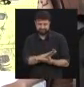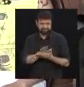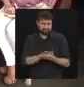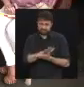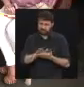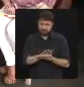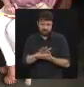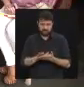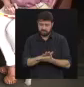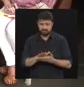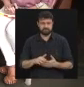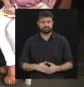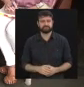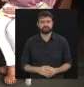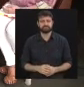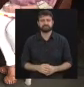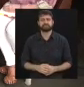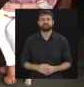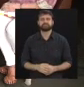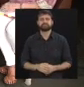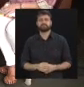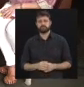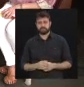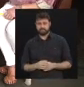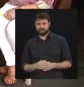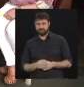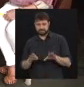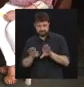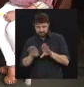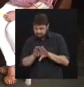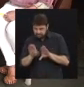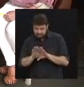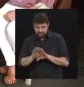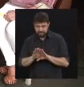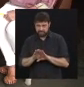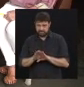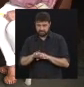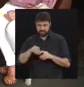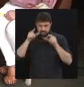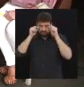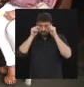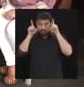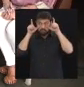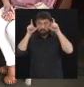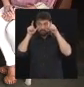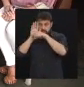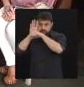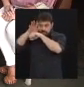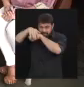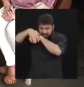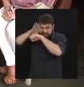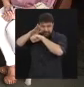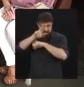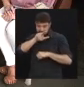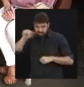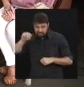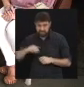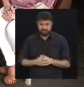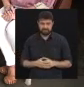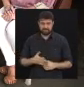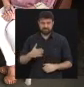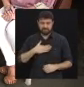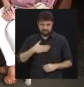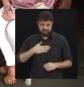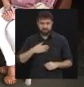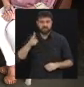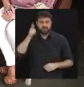resultado final, não vai alterar muita coisa. Tá. Você também não consegue fechar o olho, é isso, para dormir? Na verdade, no meu caso, eu